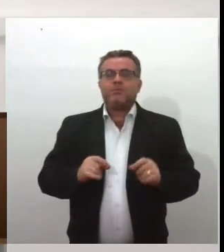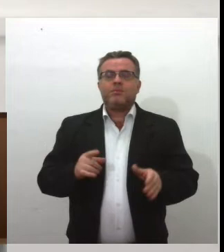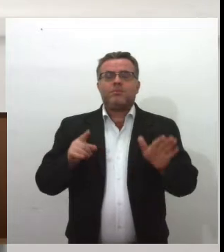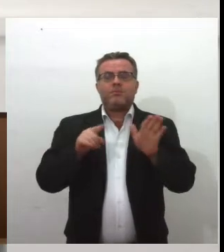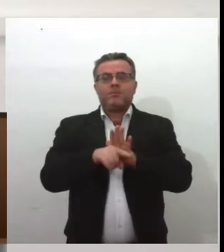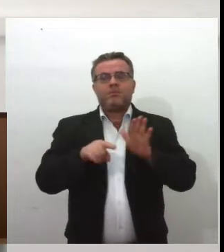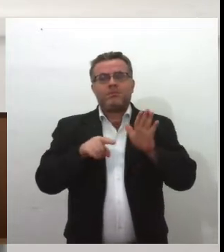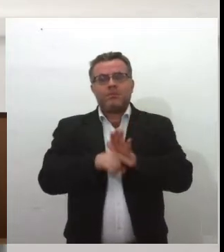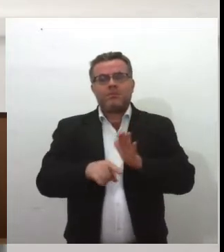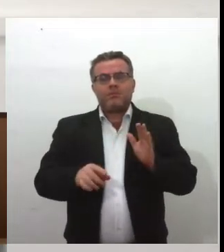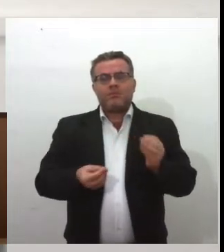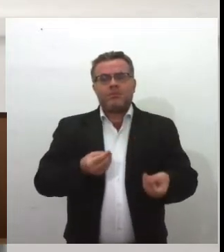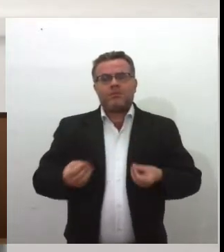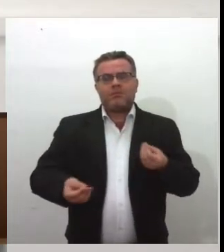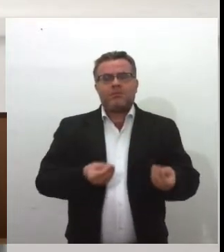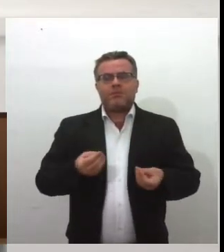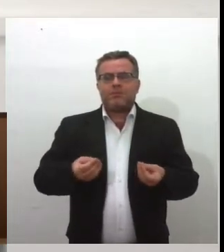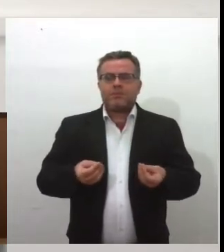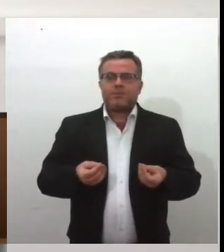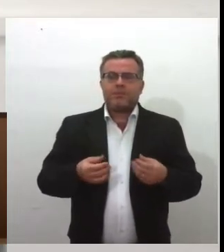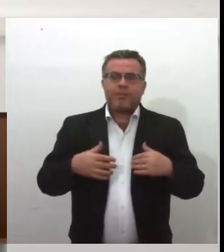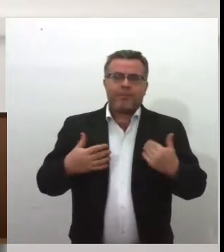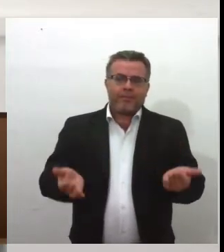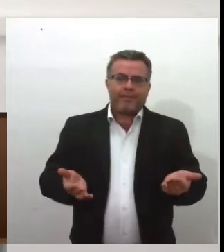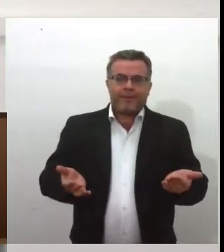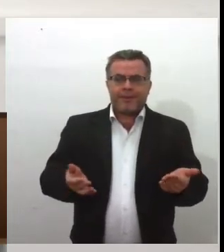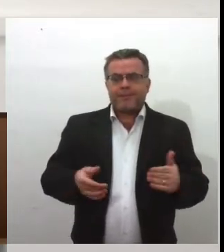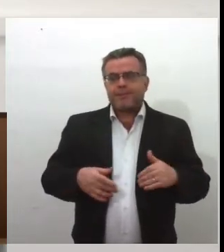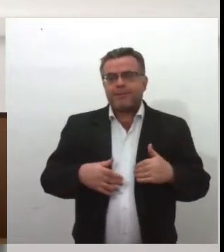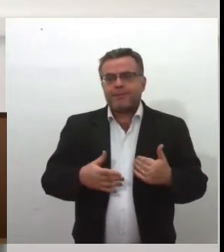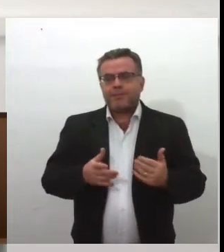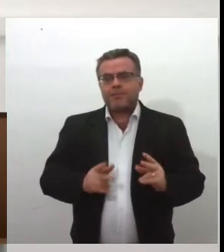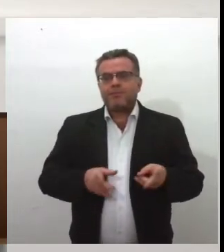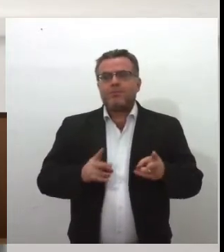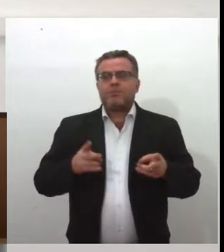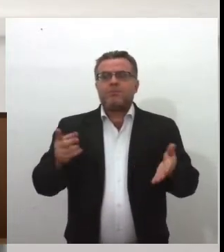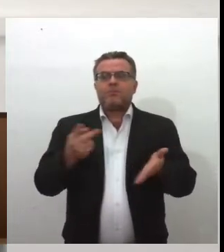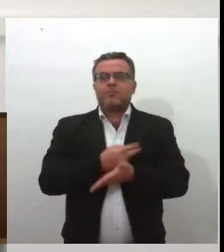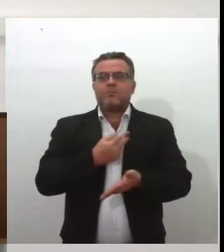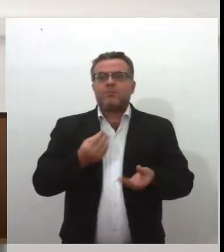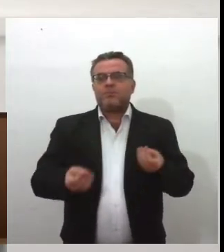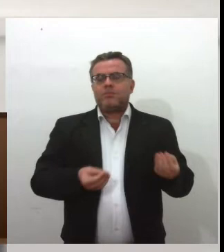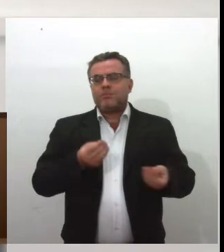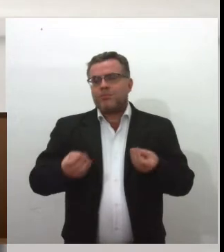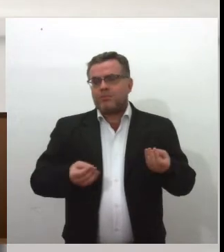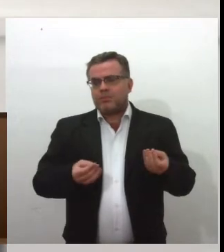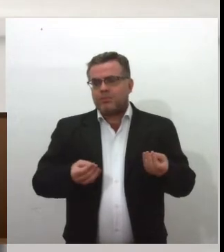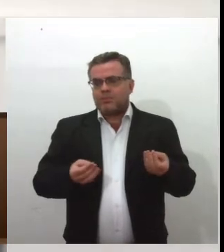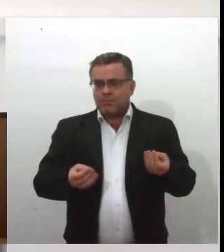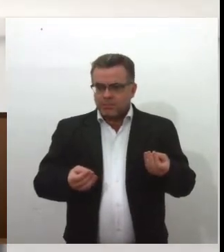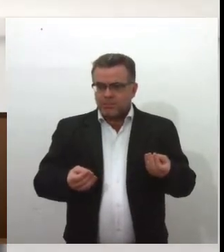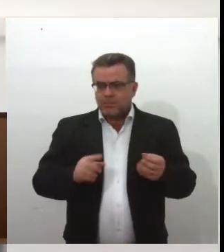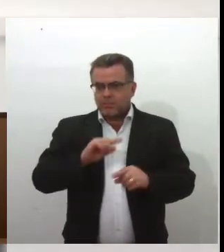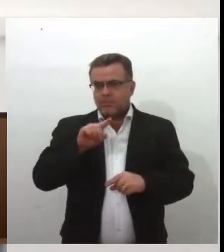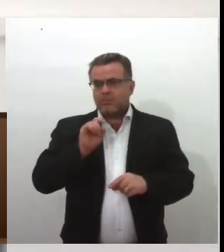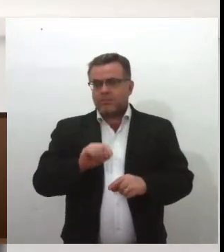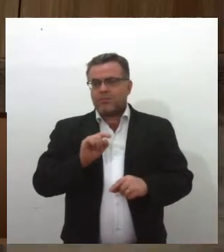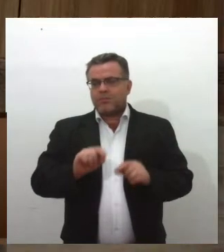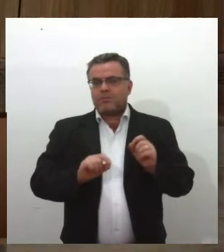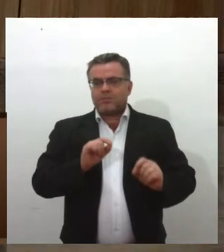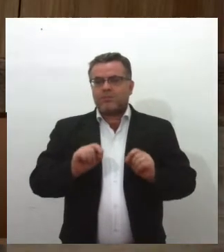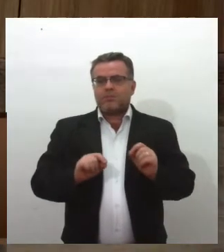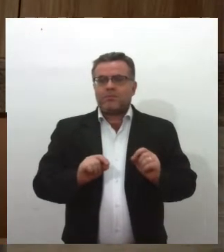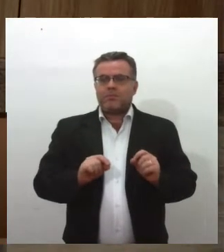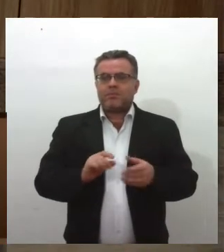eu acabei, assim, pensando em responder essa, que acredito que é interessante, mas qual foi mesmo a segunda?